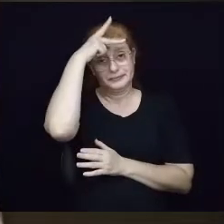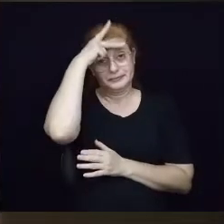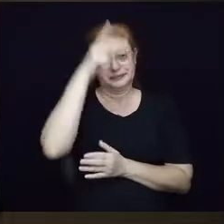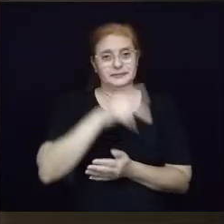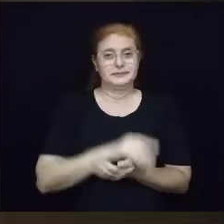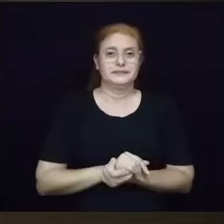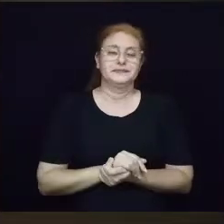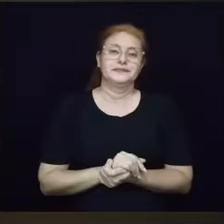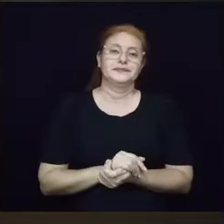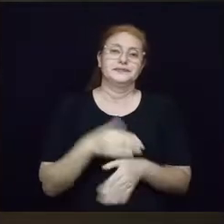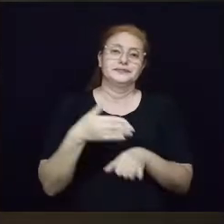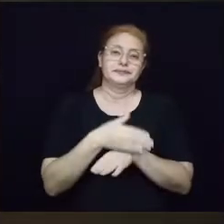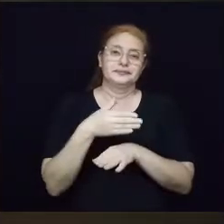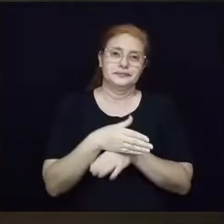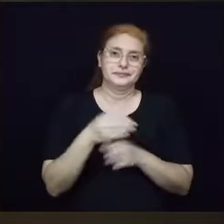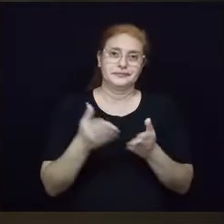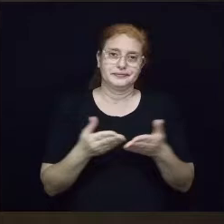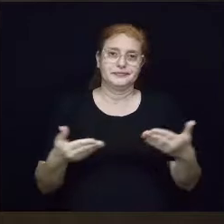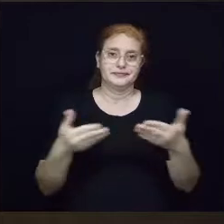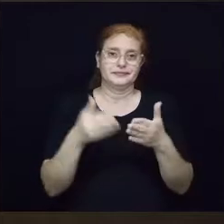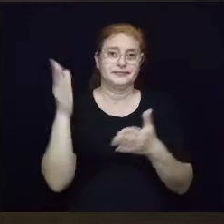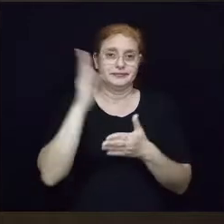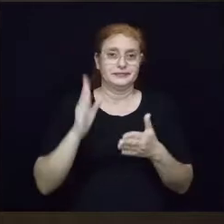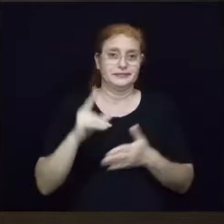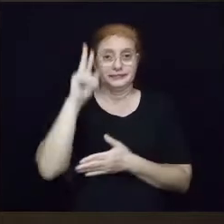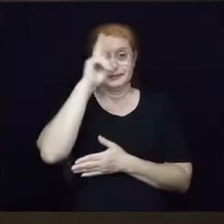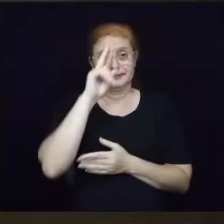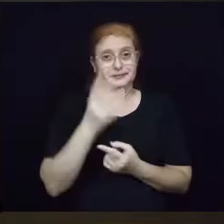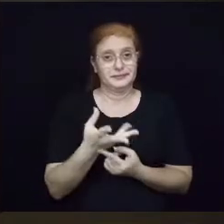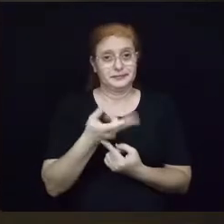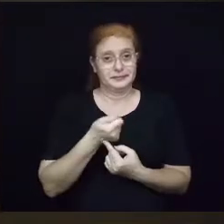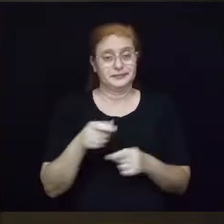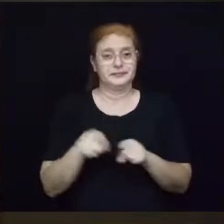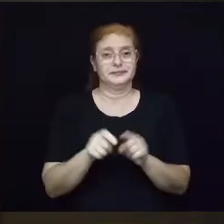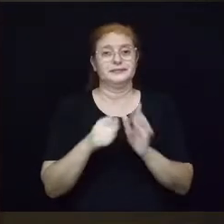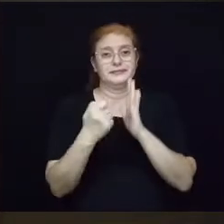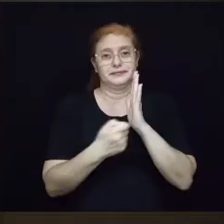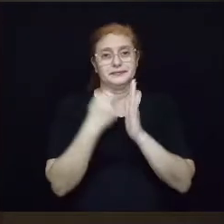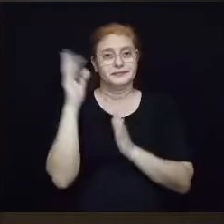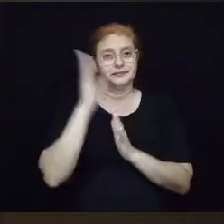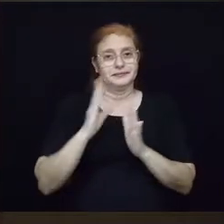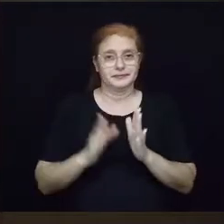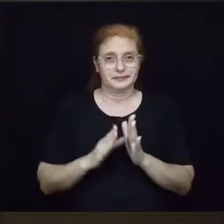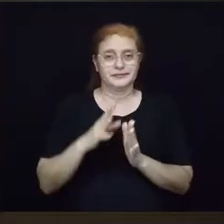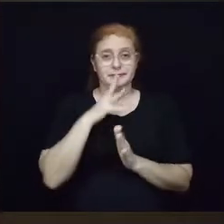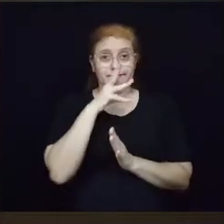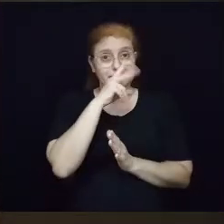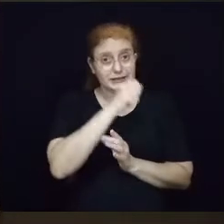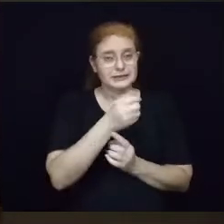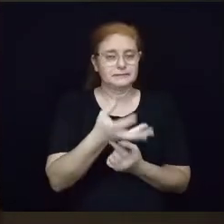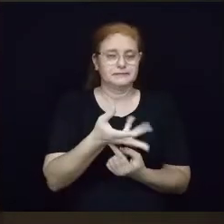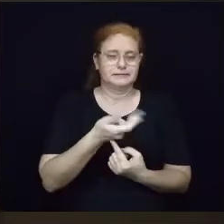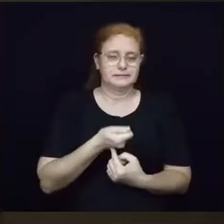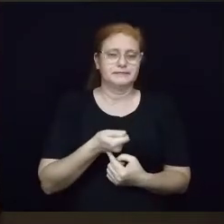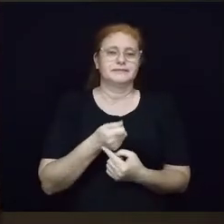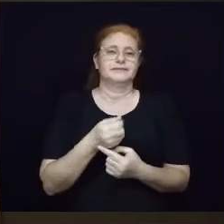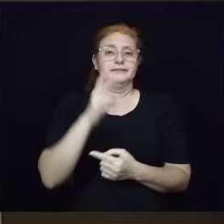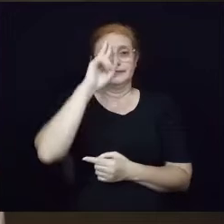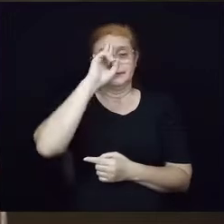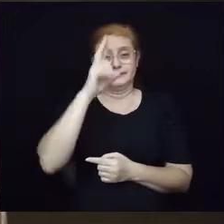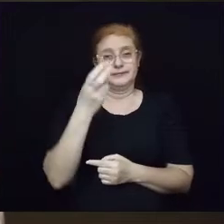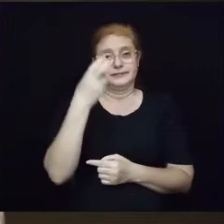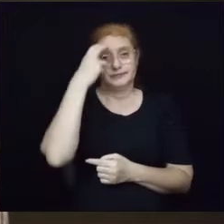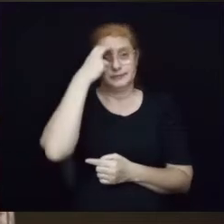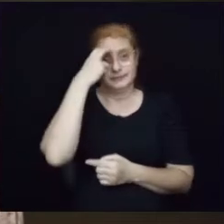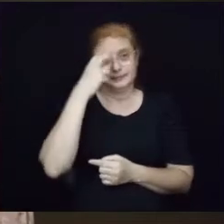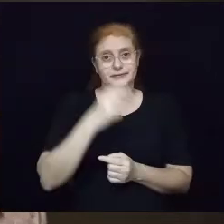Pelotas, membro do Comitê Brasileiro de História da Arte e da Associação Brasileira de Críticos de Arte, diretora